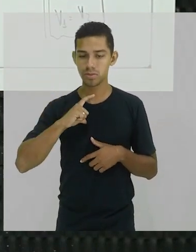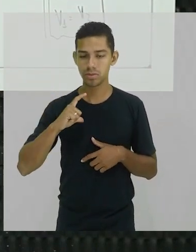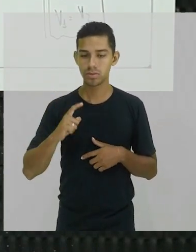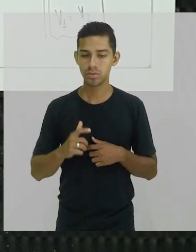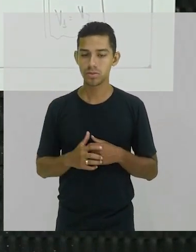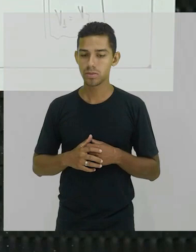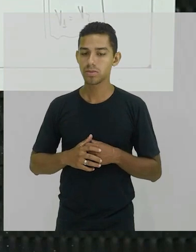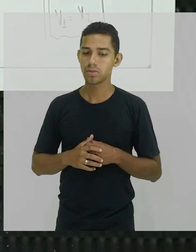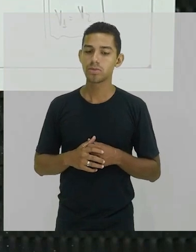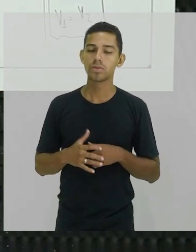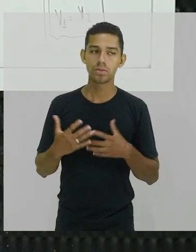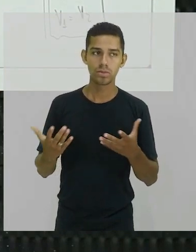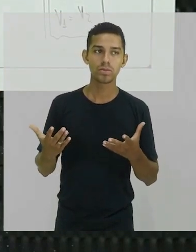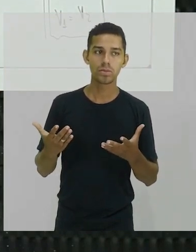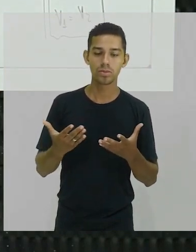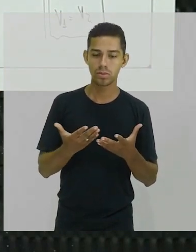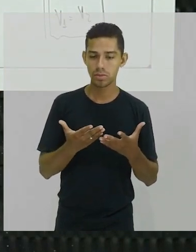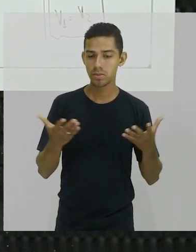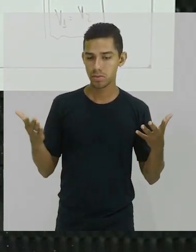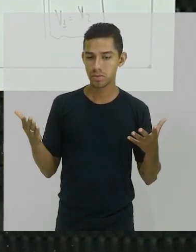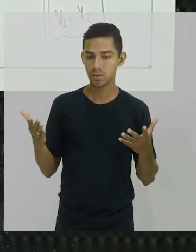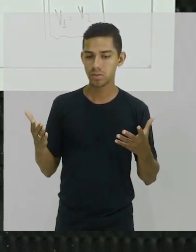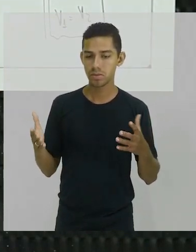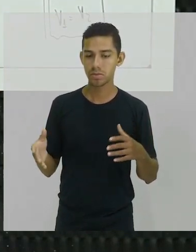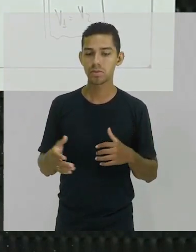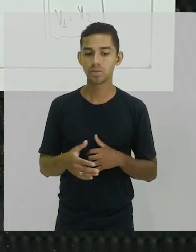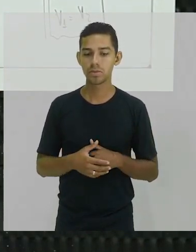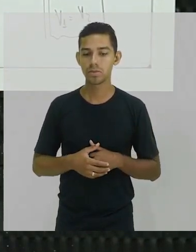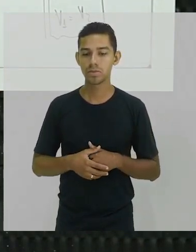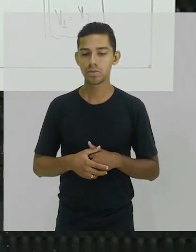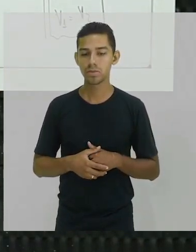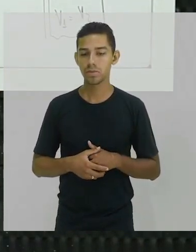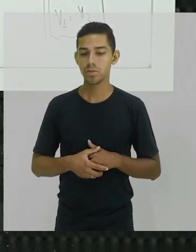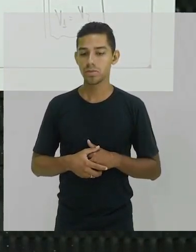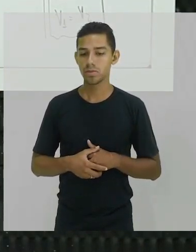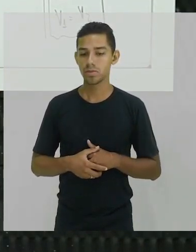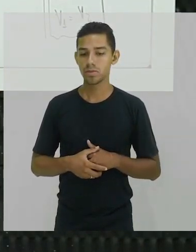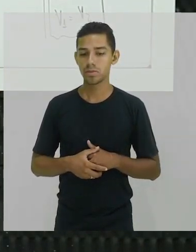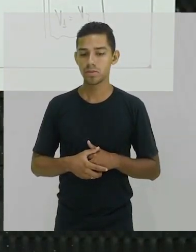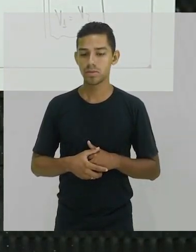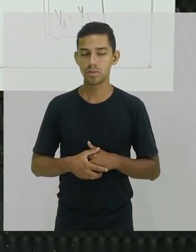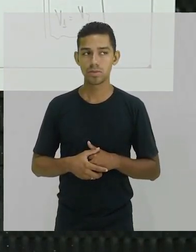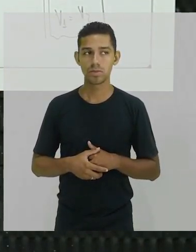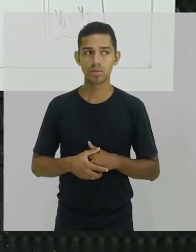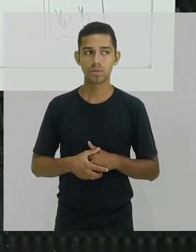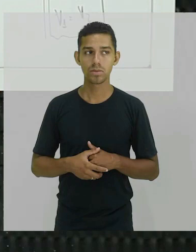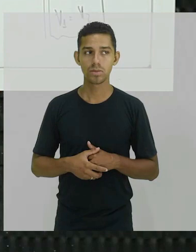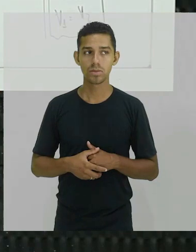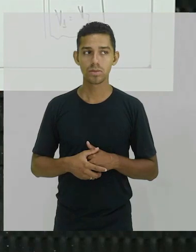Vai ser justamente nessa faixa, tá certo? Aqui, ó, de